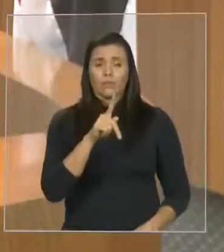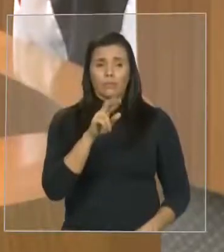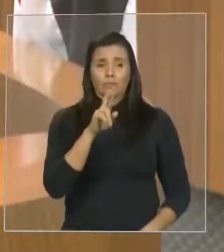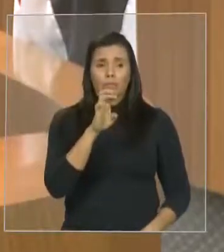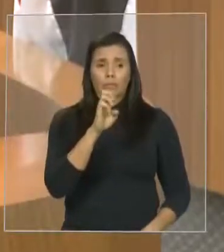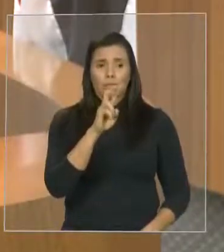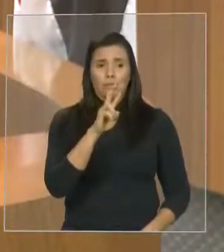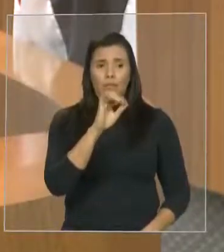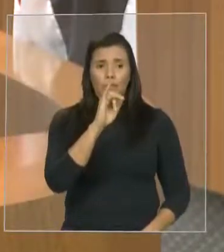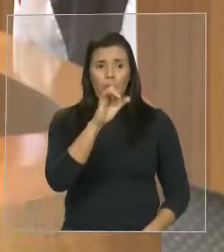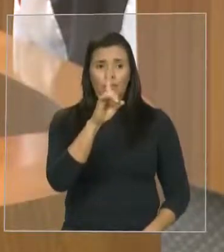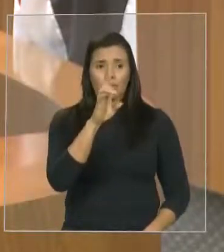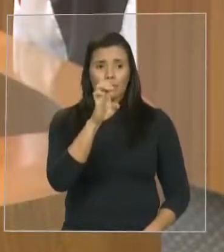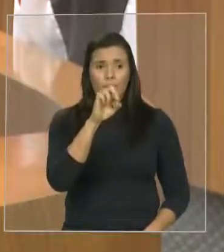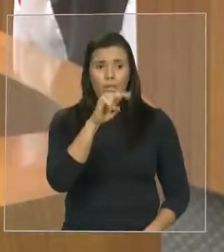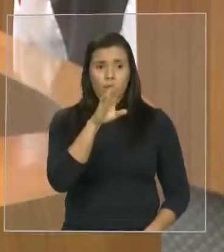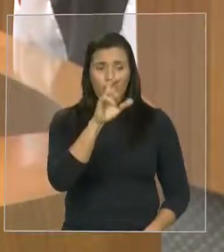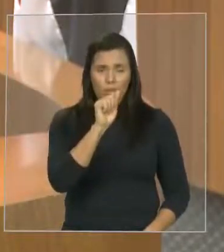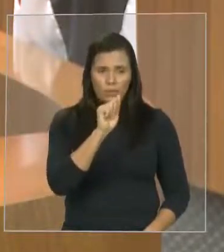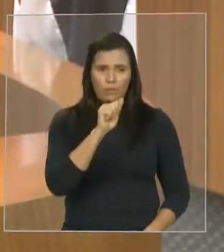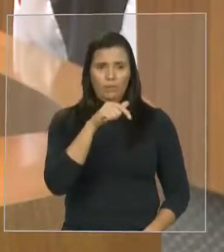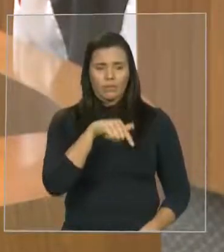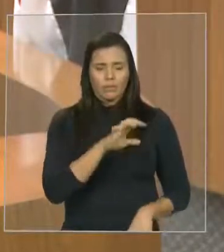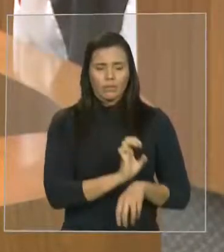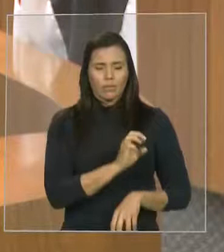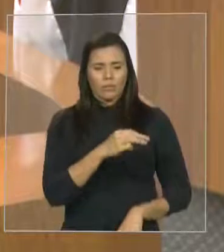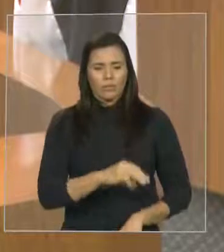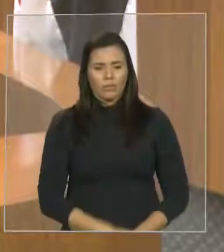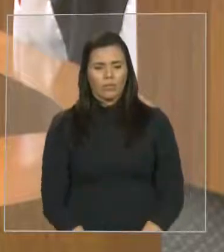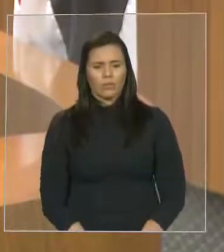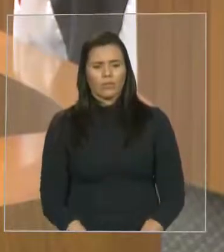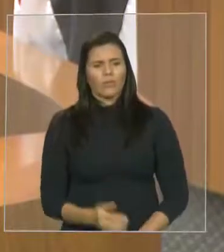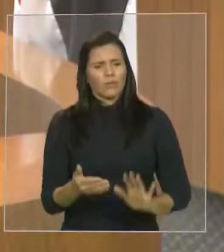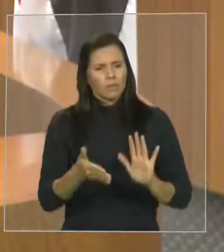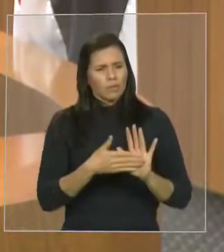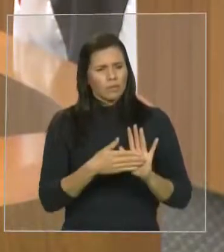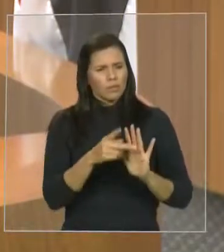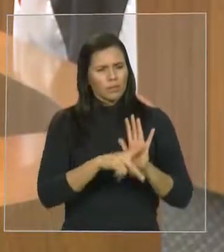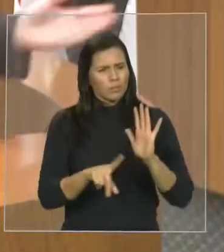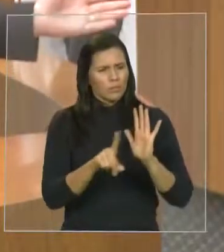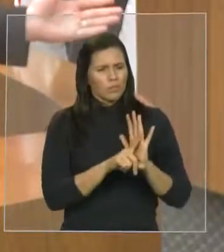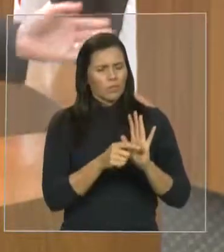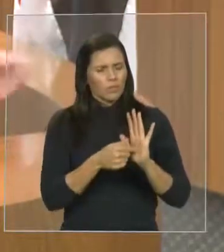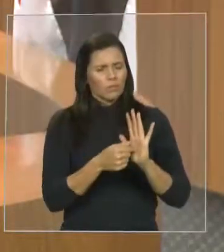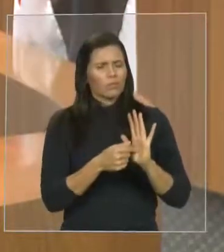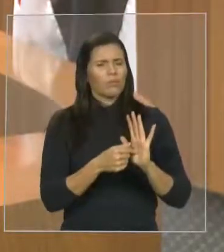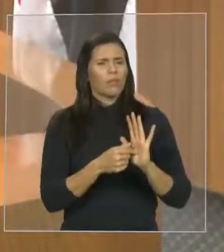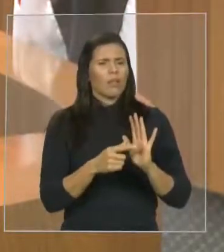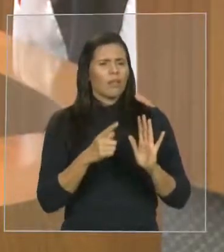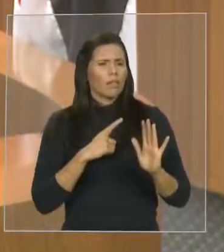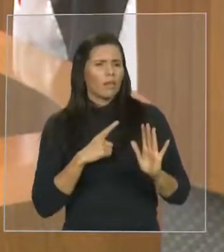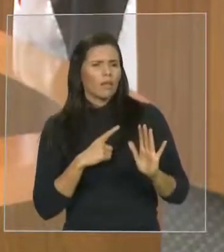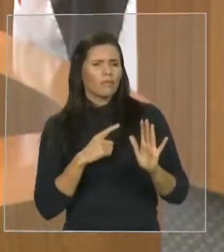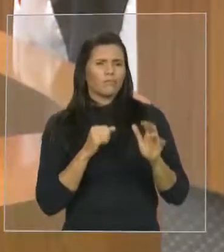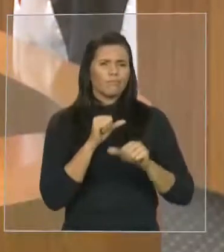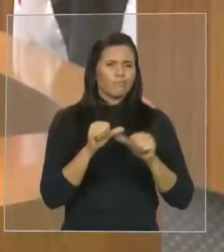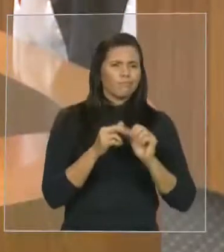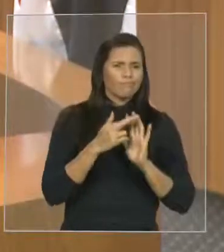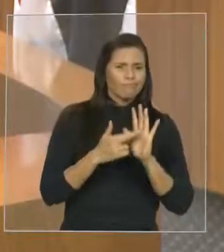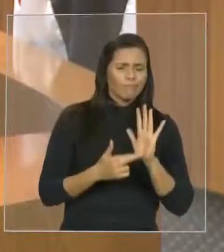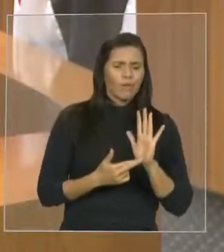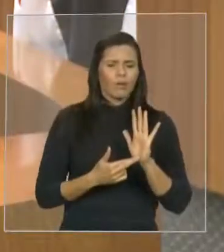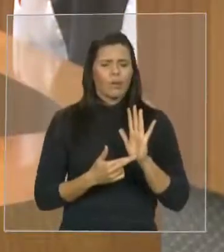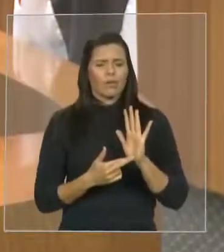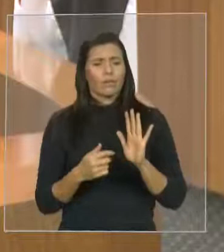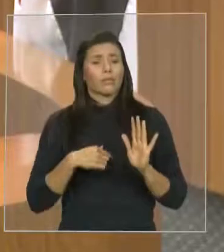original com uma série de inadequações e até de injustiças. Por exemplo, quero começar aqui citando